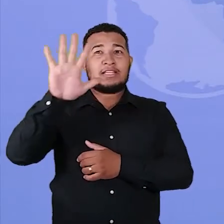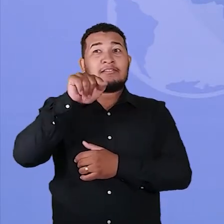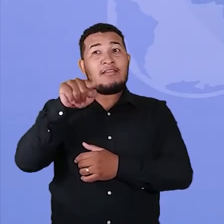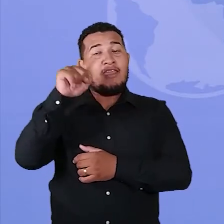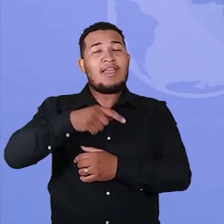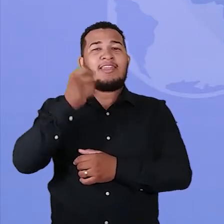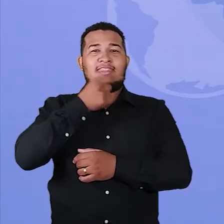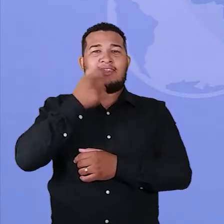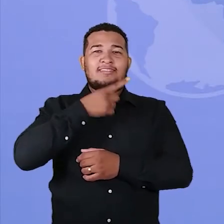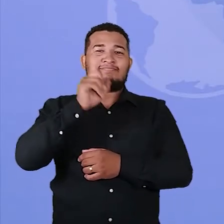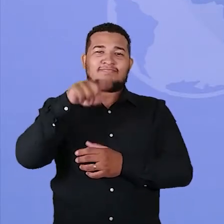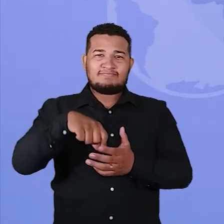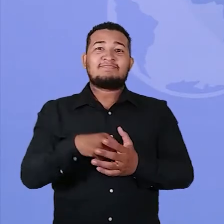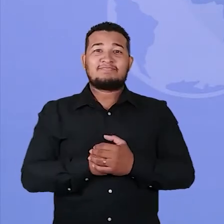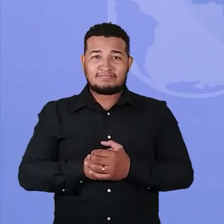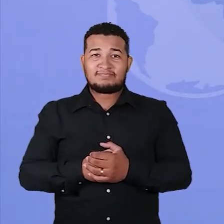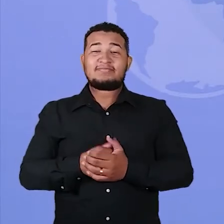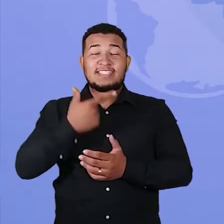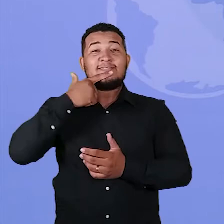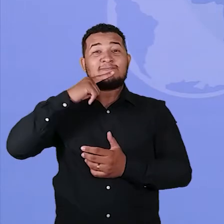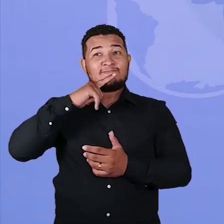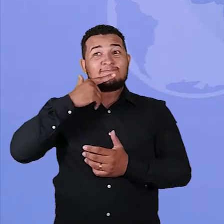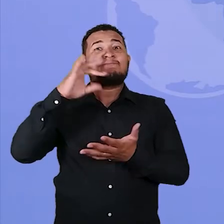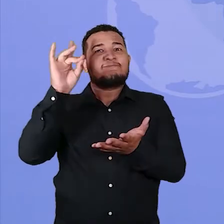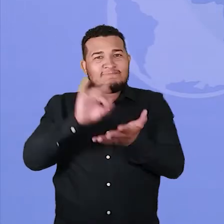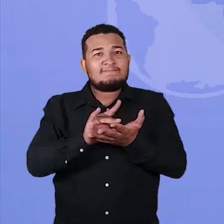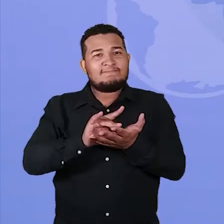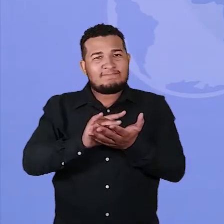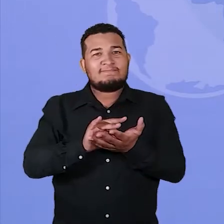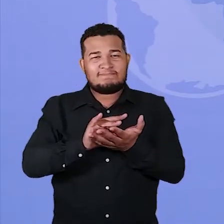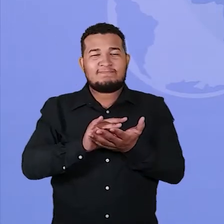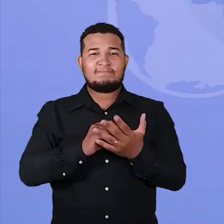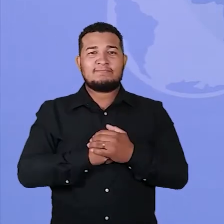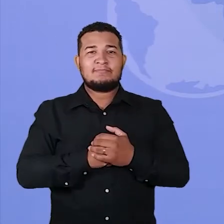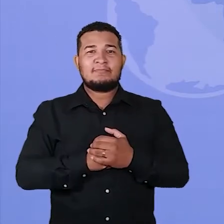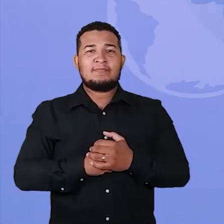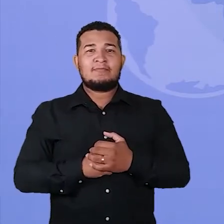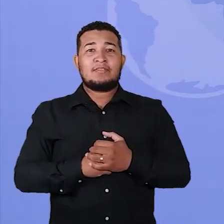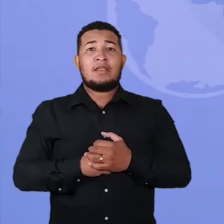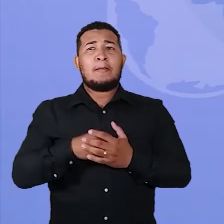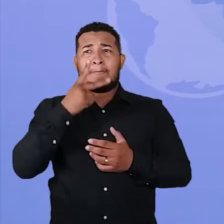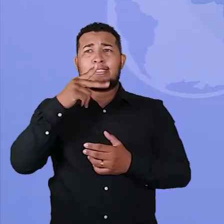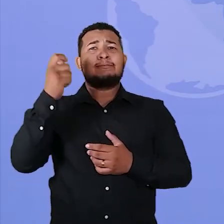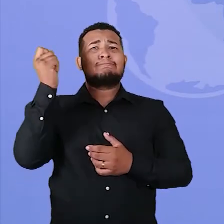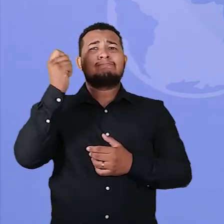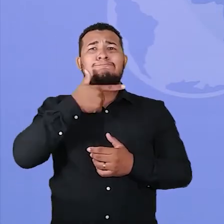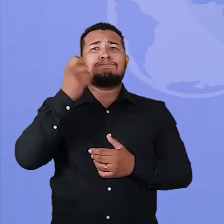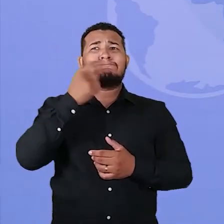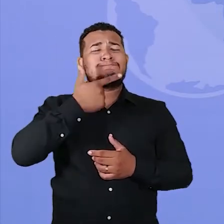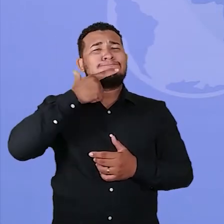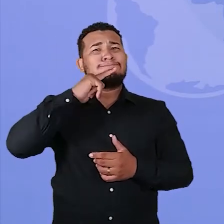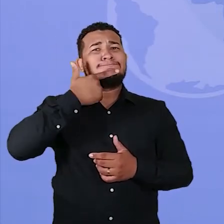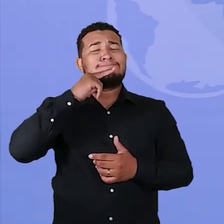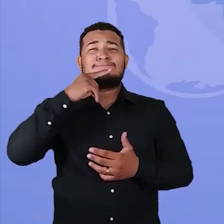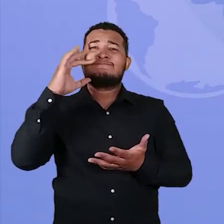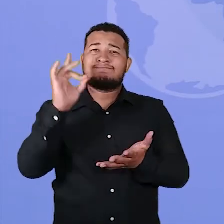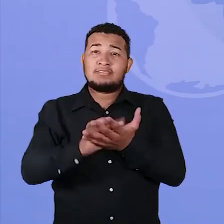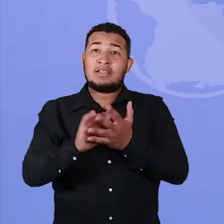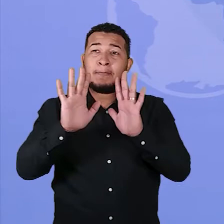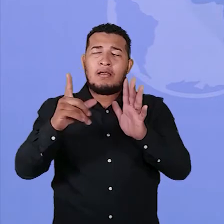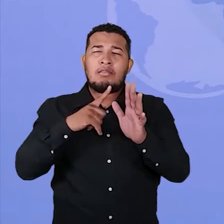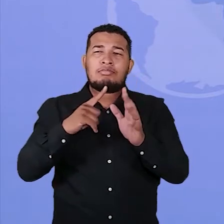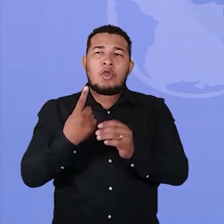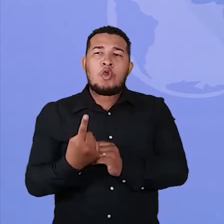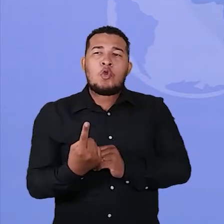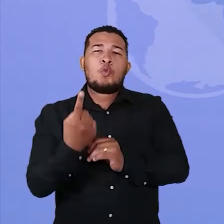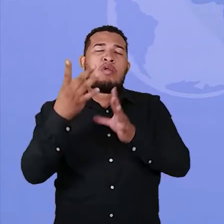ele de fato é muito engraçado mesmo. Ele é o humor do jeito que a gente acha que é humor, né? Texto engraçado. Ele é muito engraçado mesmo.